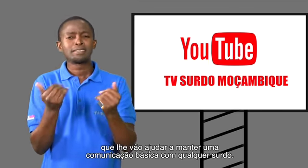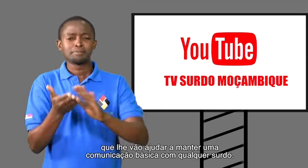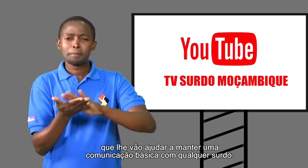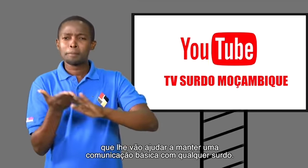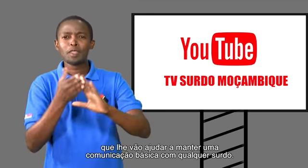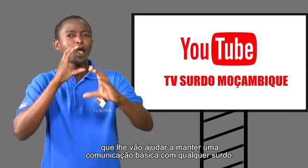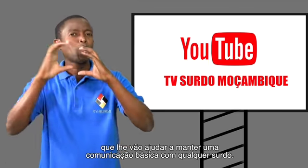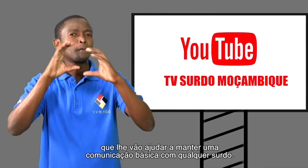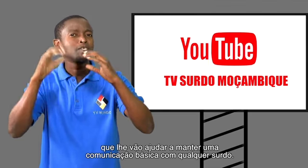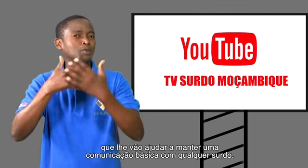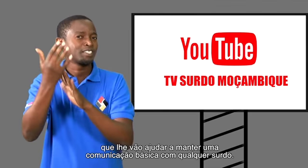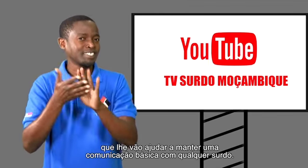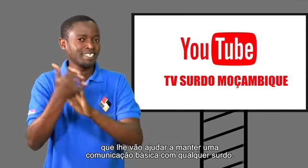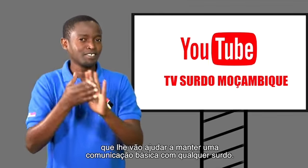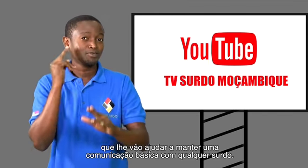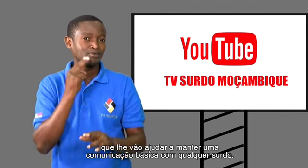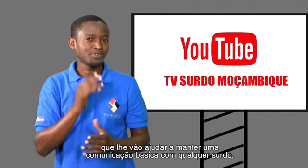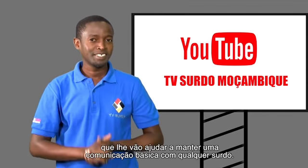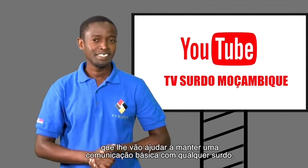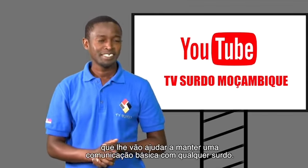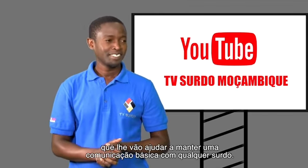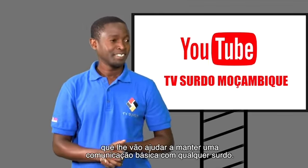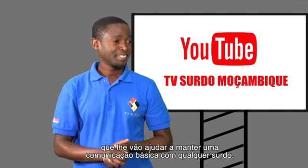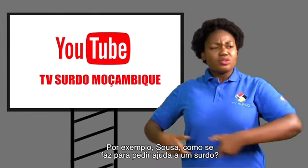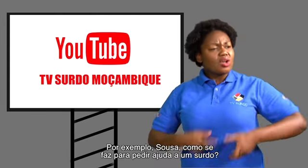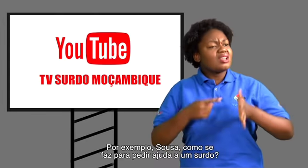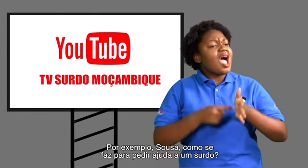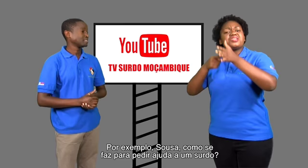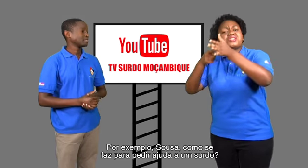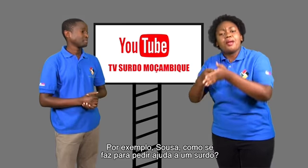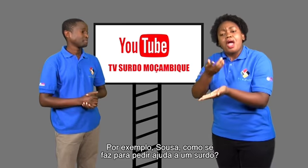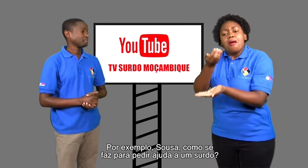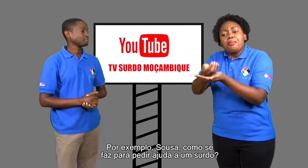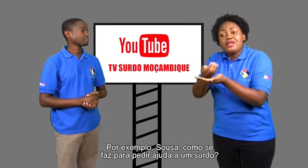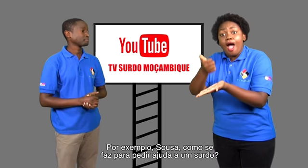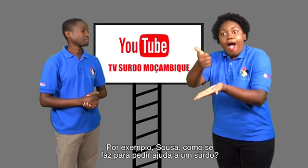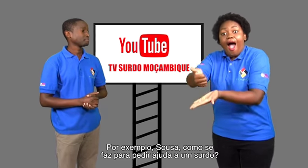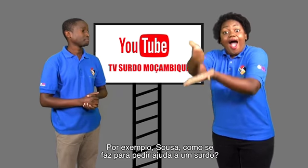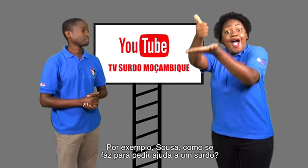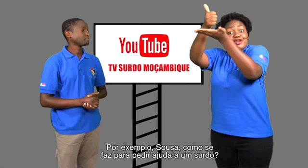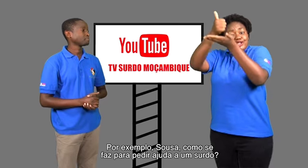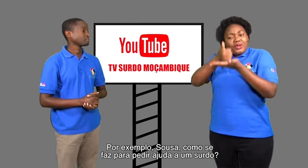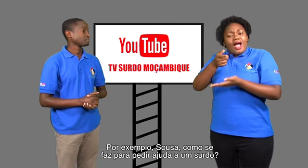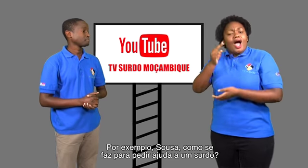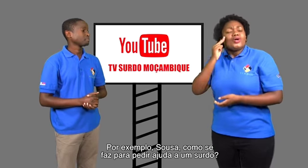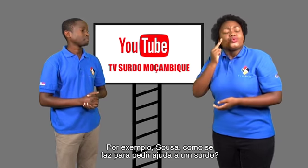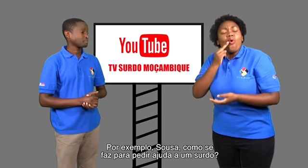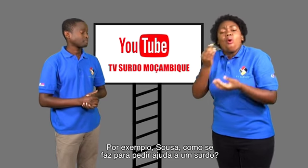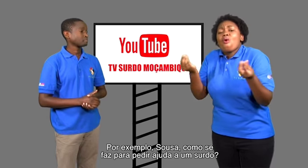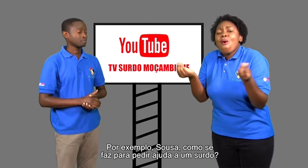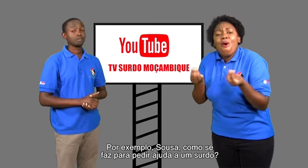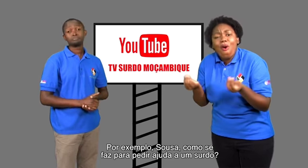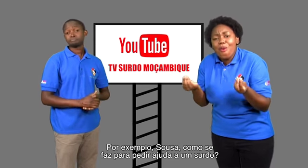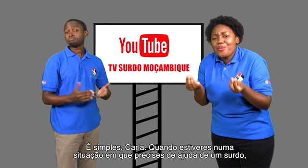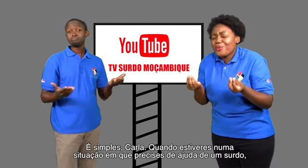que lhe vão ajudar a manter uma comunicação básica com qualquer surdo. Por exemplo, Souza, como se faz para pedir